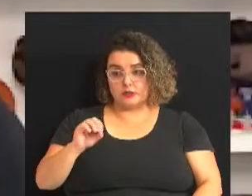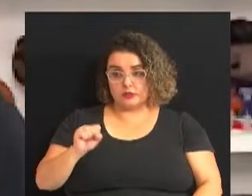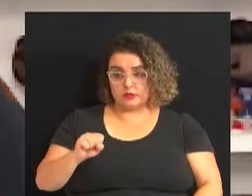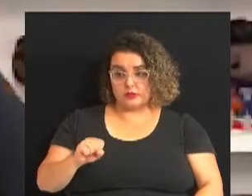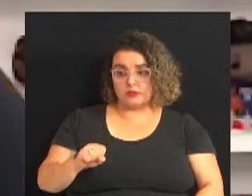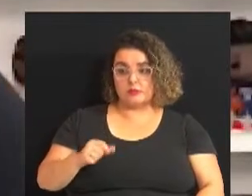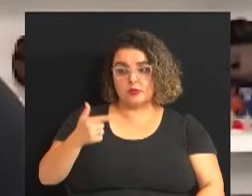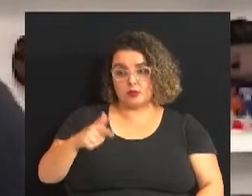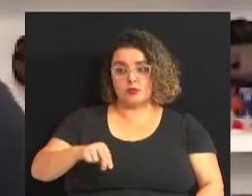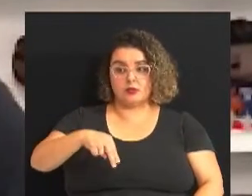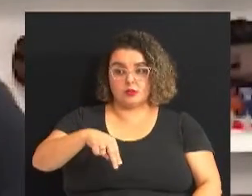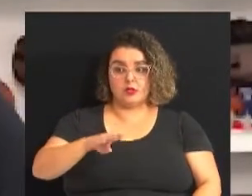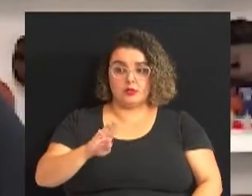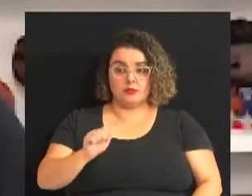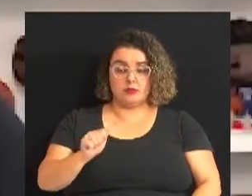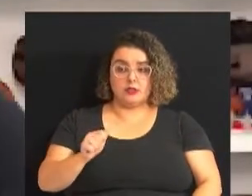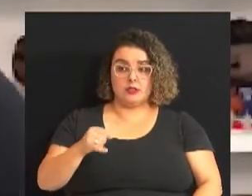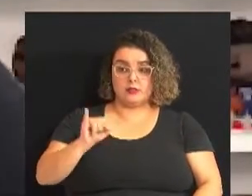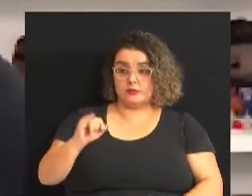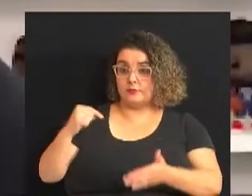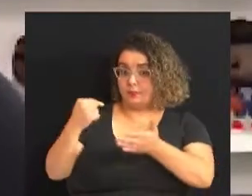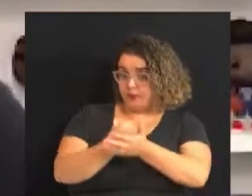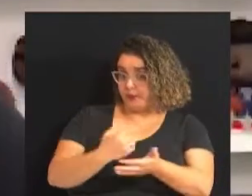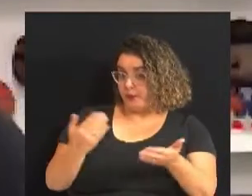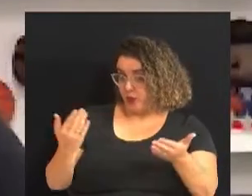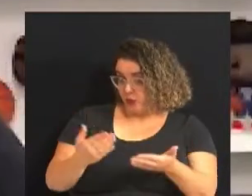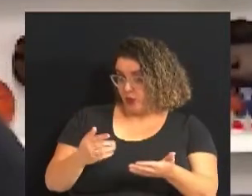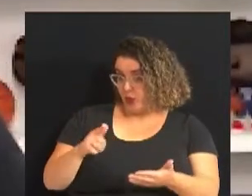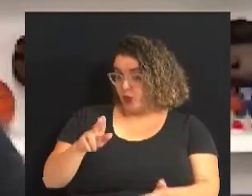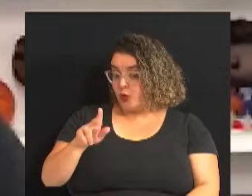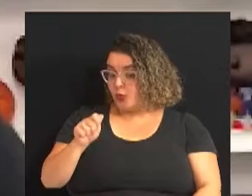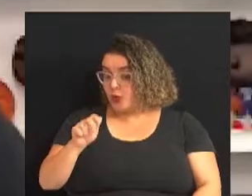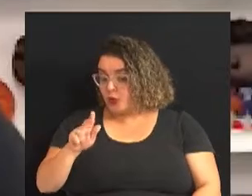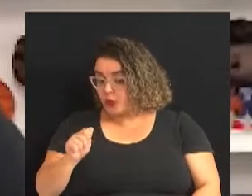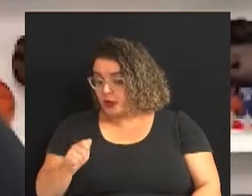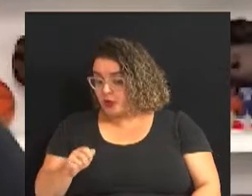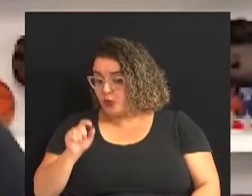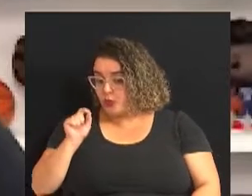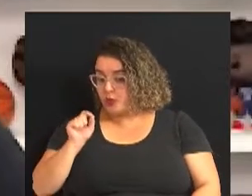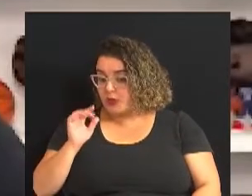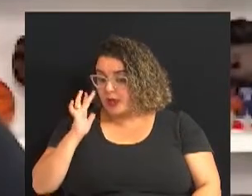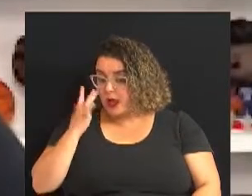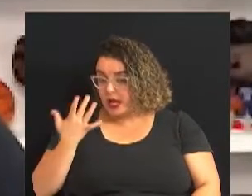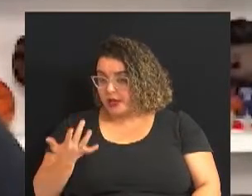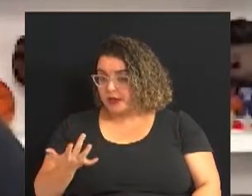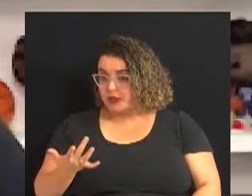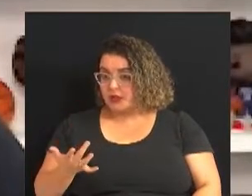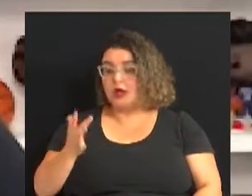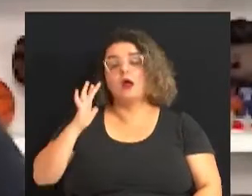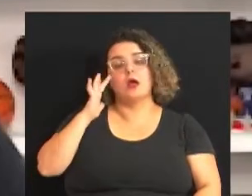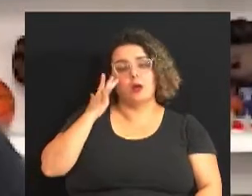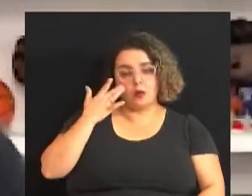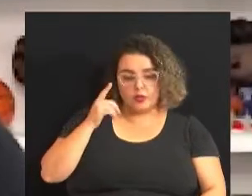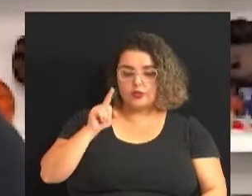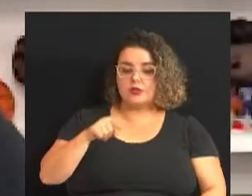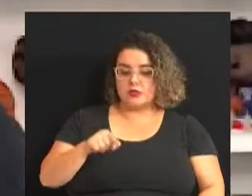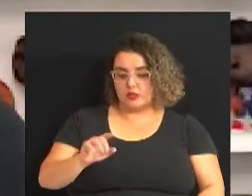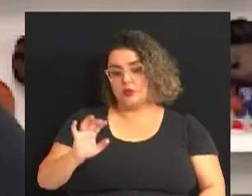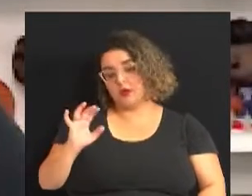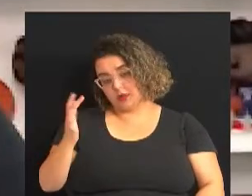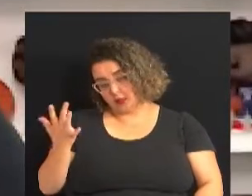NBA. Se você tivesse que me perguntar hoje, Buga, o que você acha? O que vai acontecer? Eu acho que esse é o mais provável, até